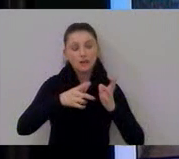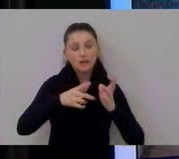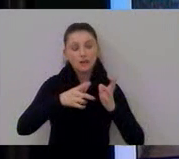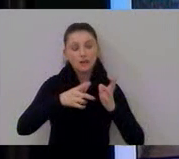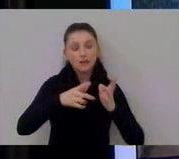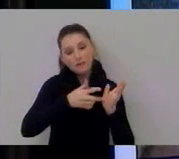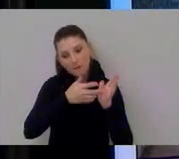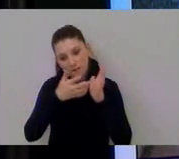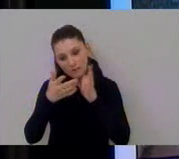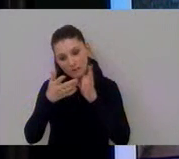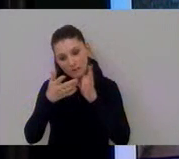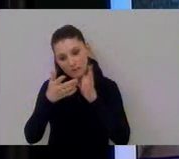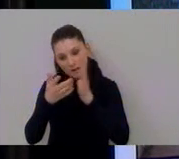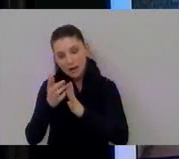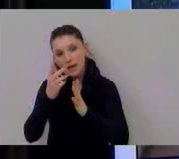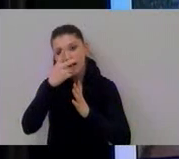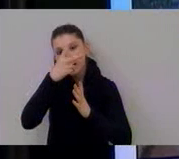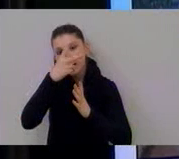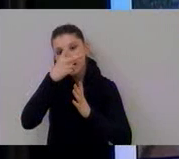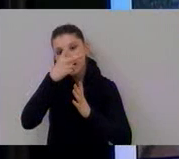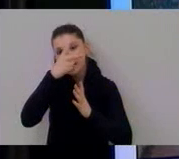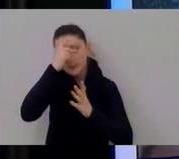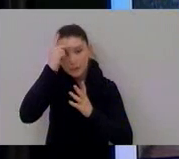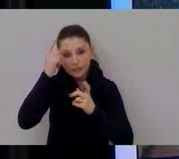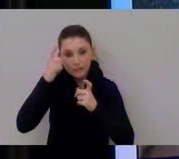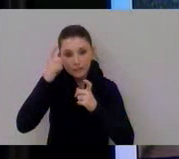sido atendido como deveria.